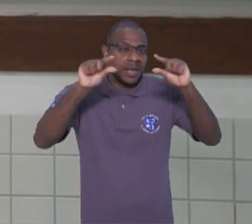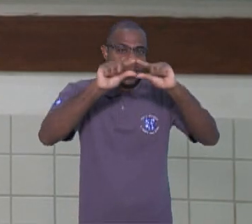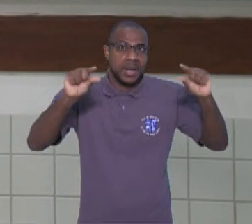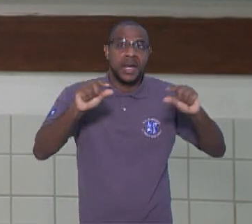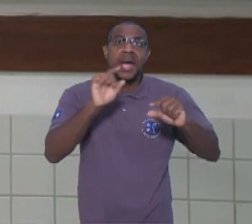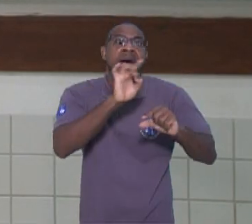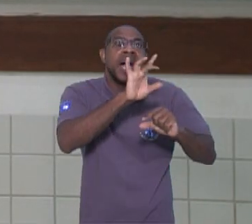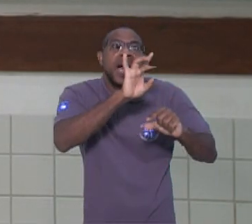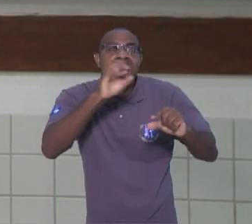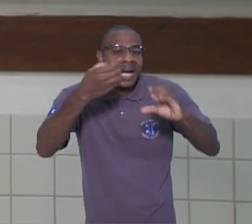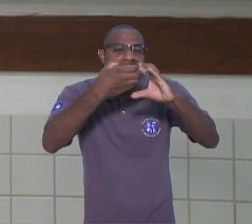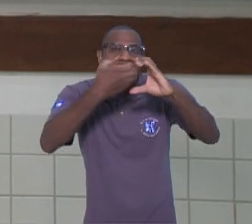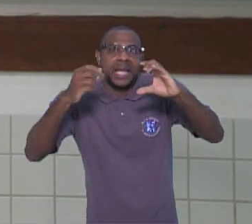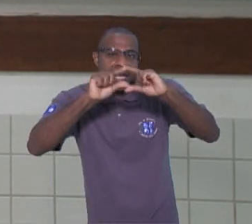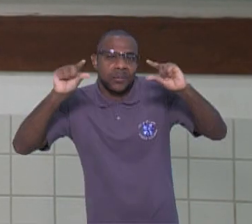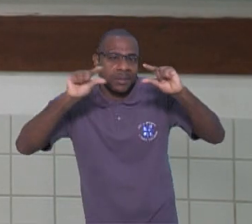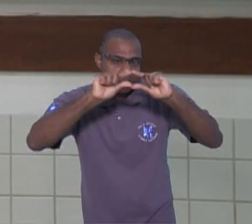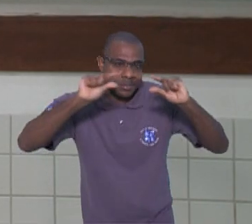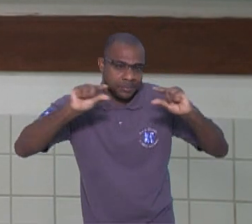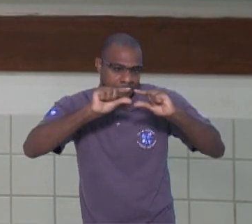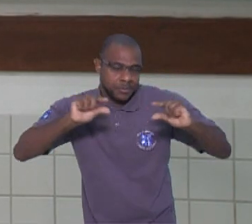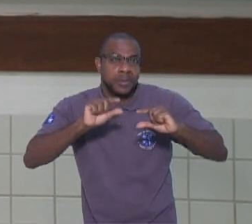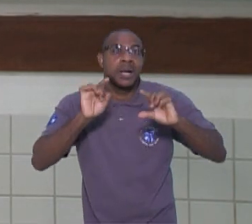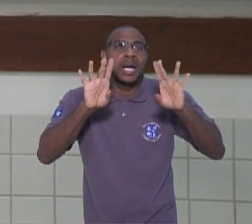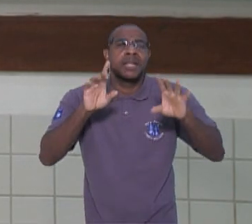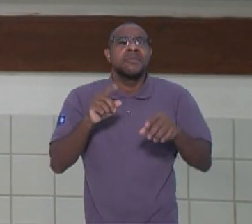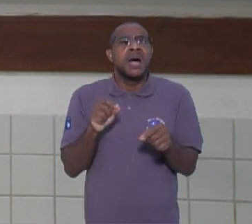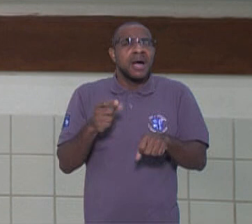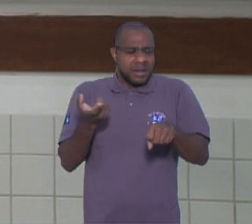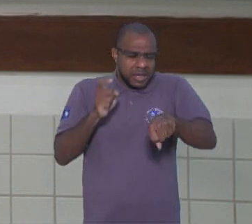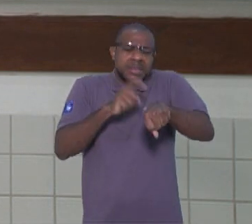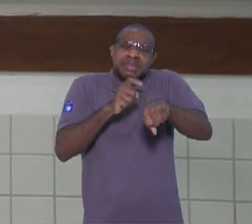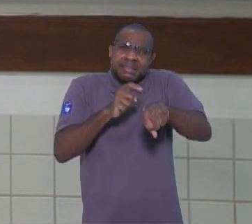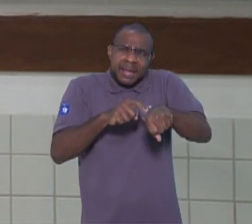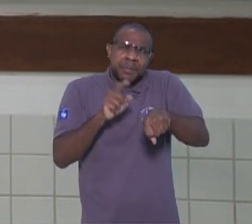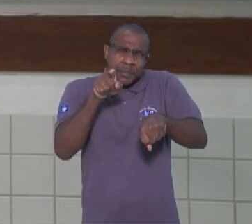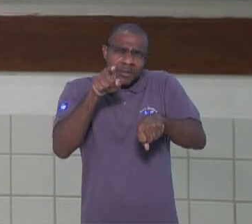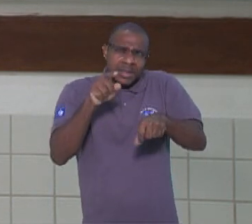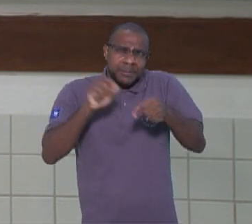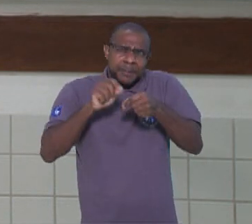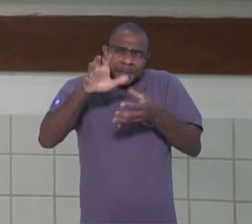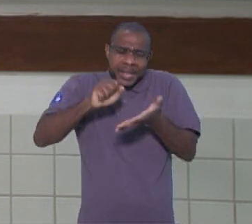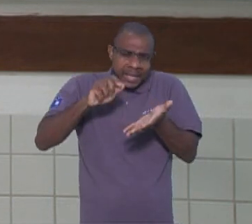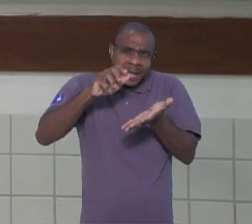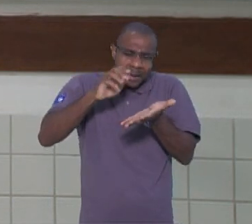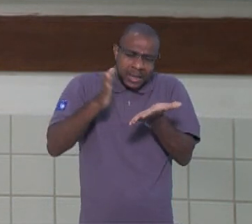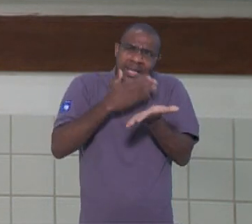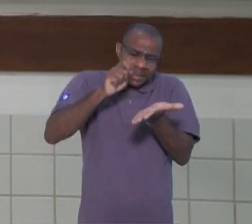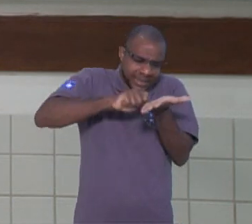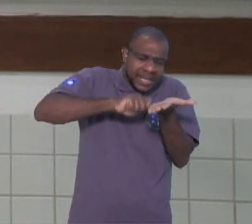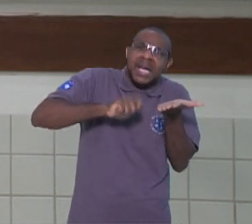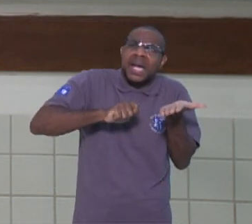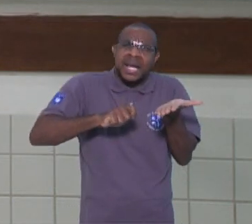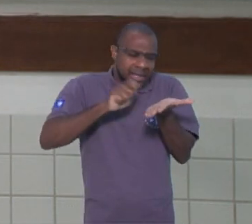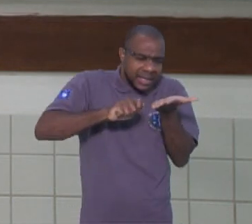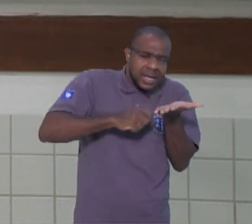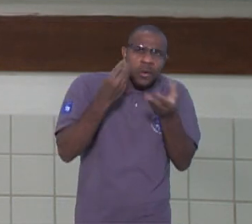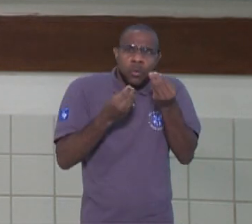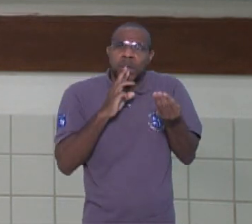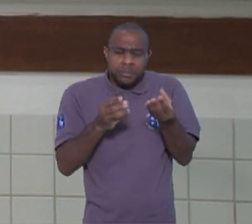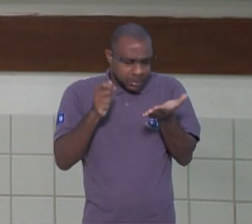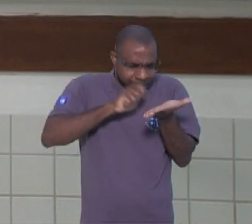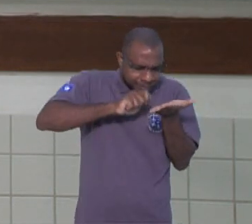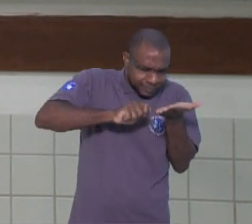amiguinho, eu vou dar um tempinho para vocês, para que você possa aí pegar seu caderninho, anotar e ficar fazendo isso daí. E daqui a